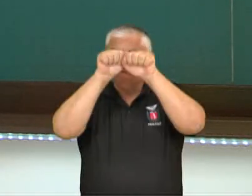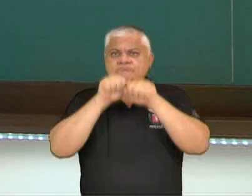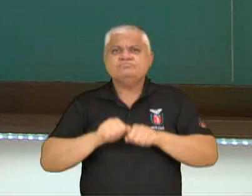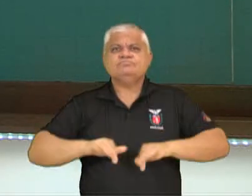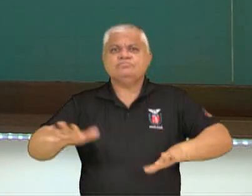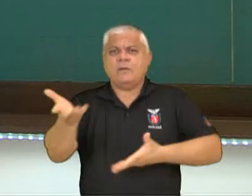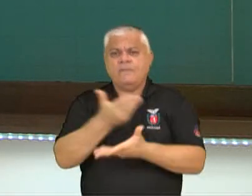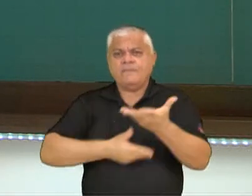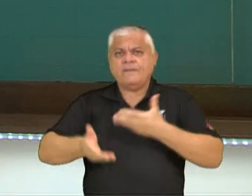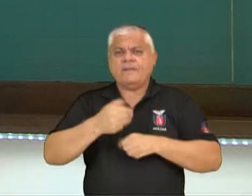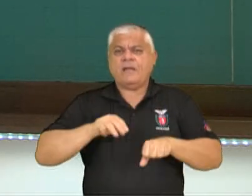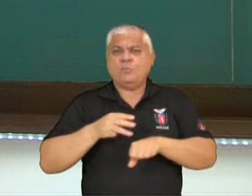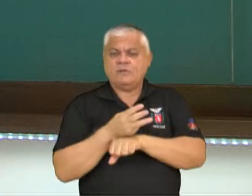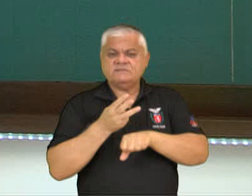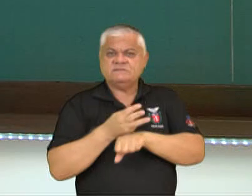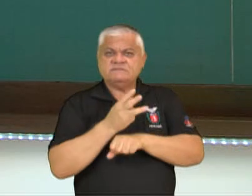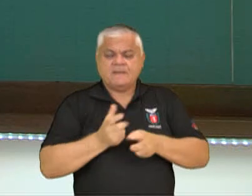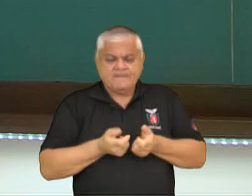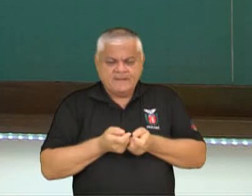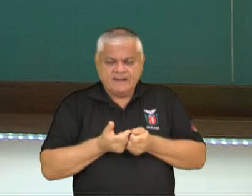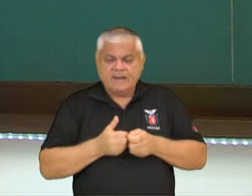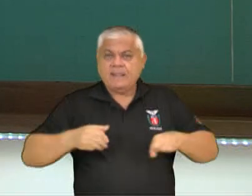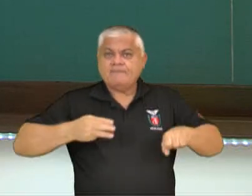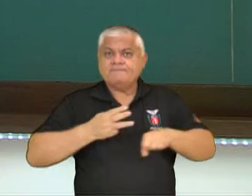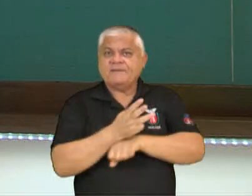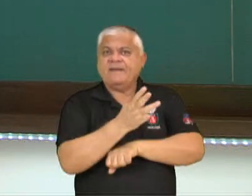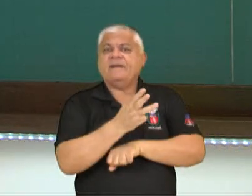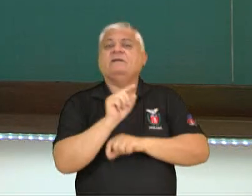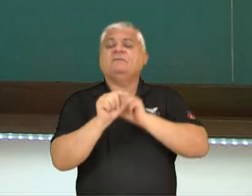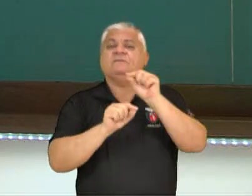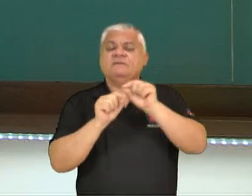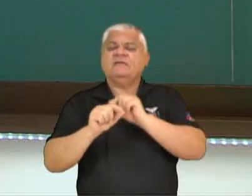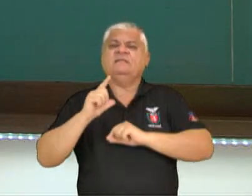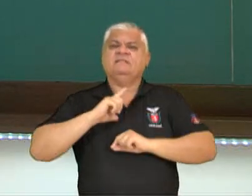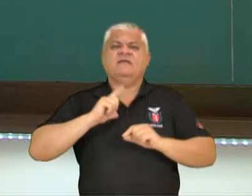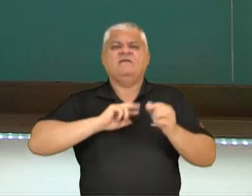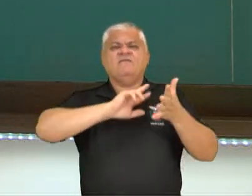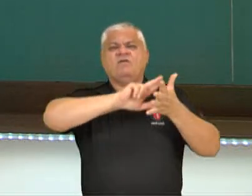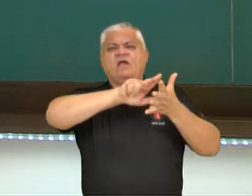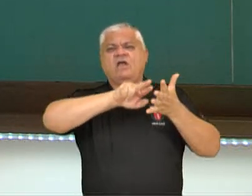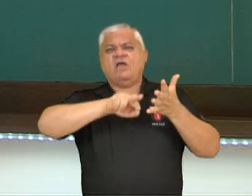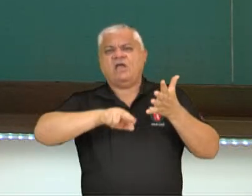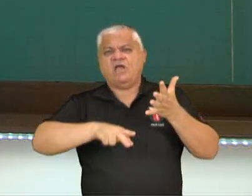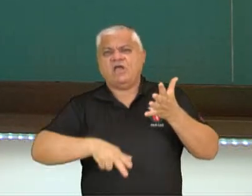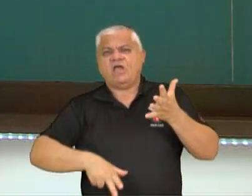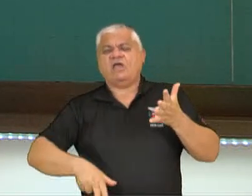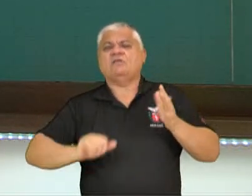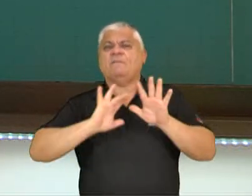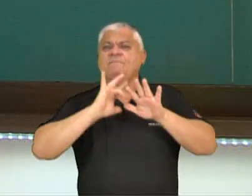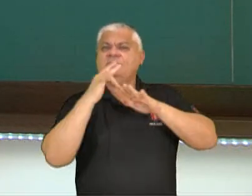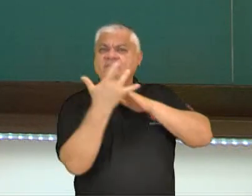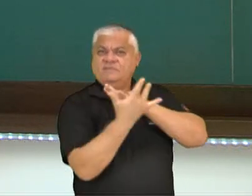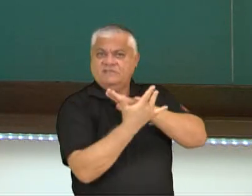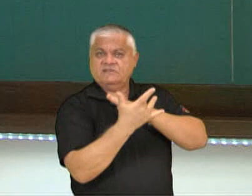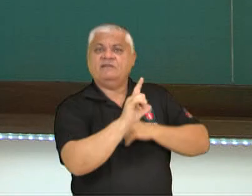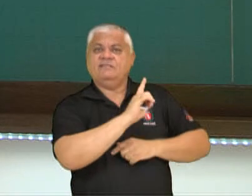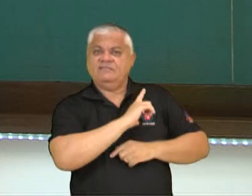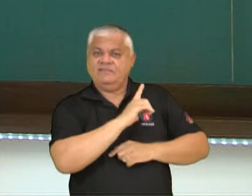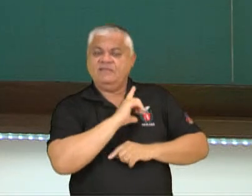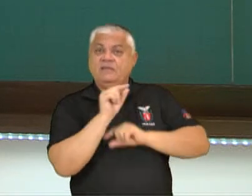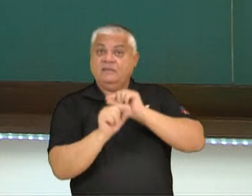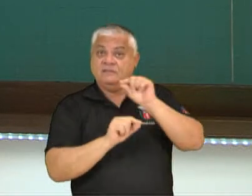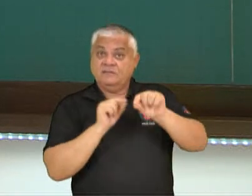também no WhatsApp, enfim, apareceram ali em vários equipamentos multimediativos, né? Então, a gente tem ali